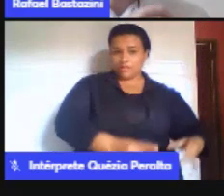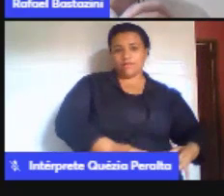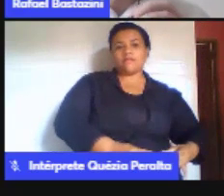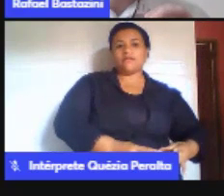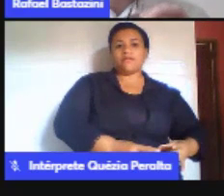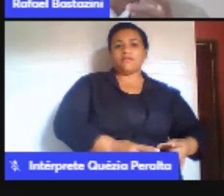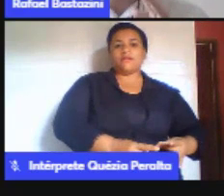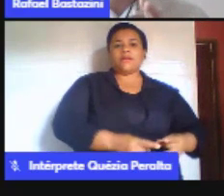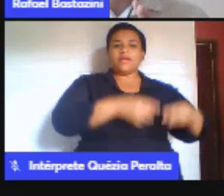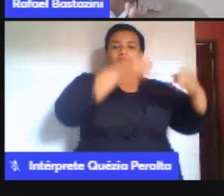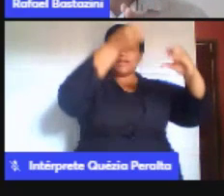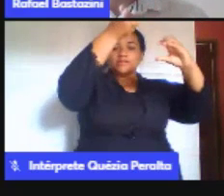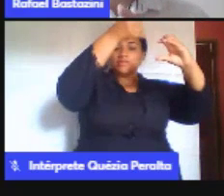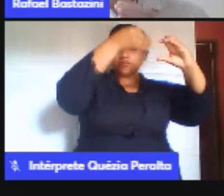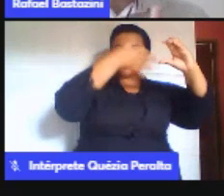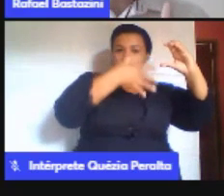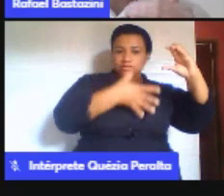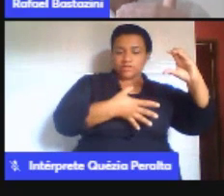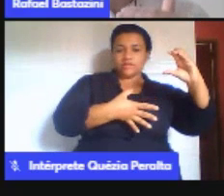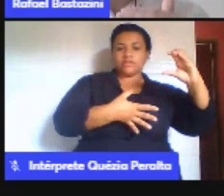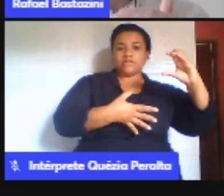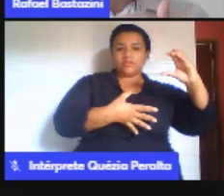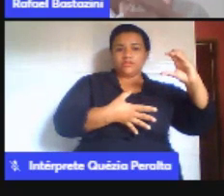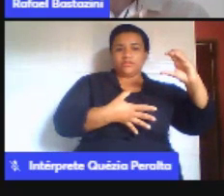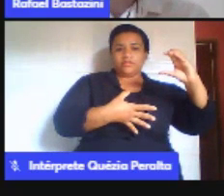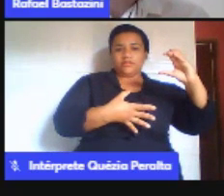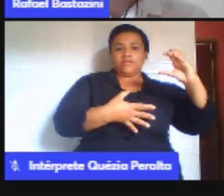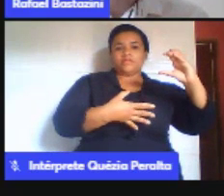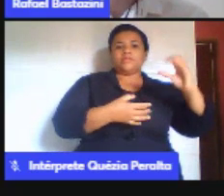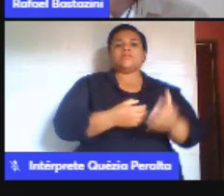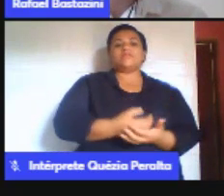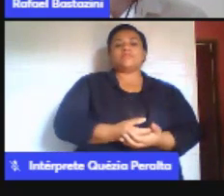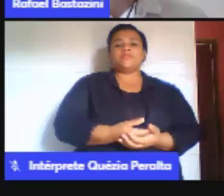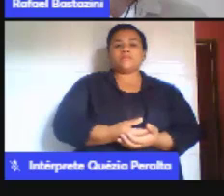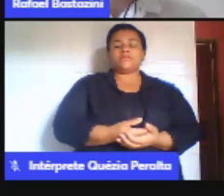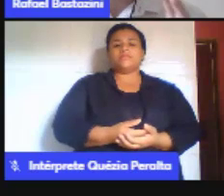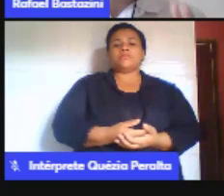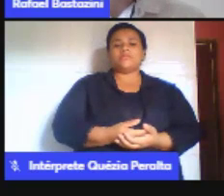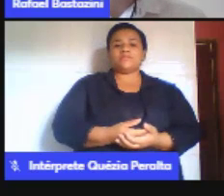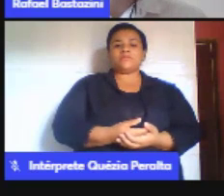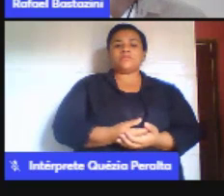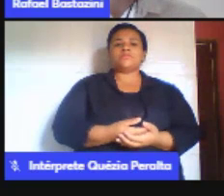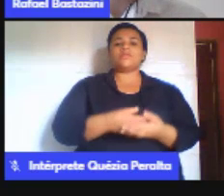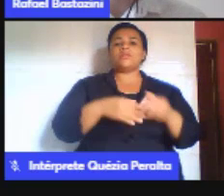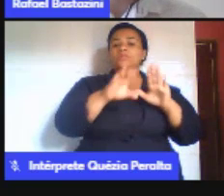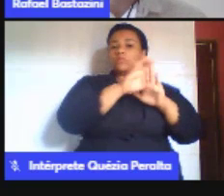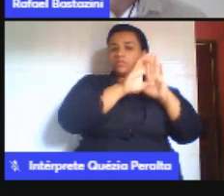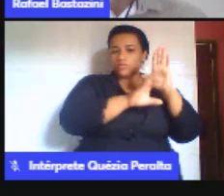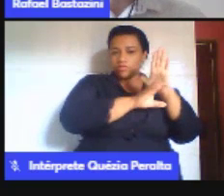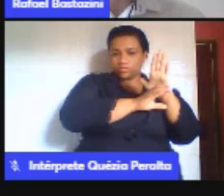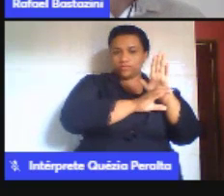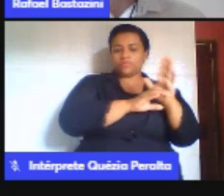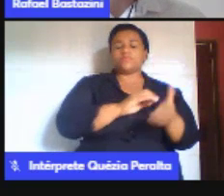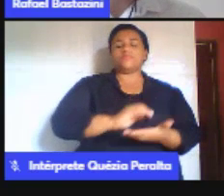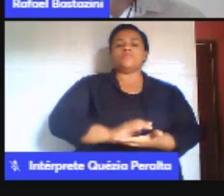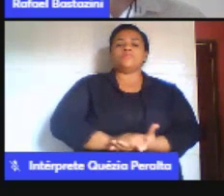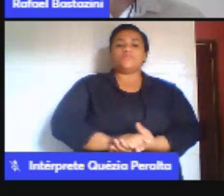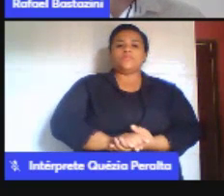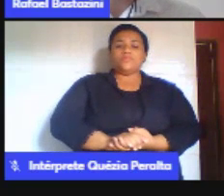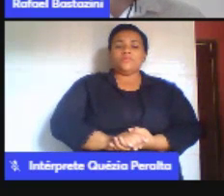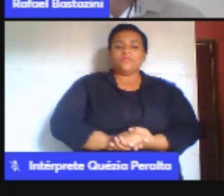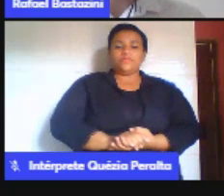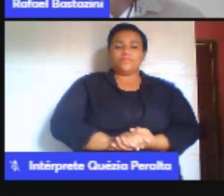as características da produção desse material, né? Como eu disse para vocês, o